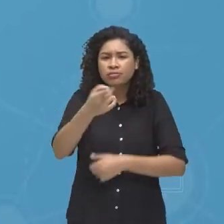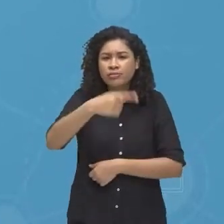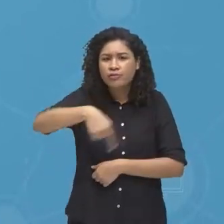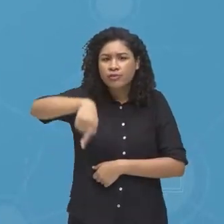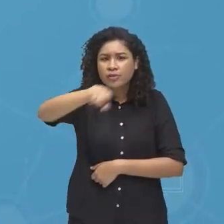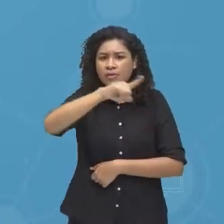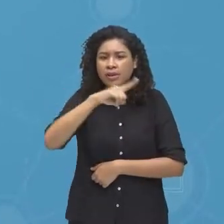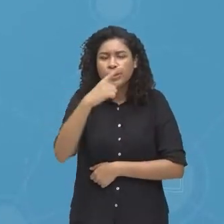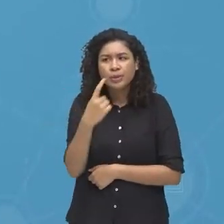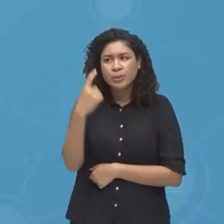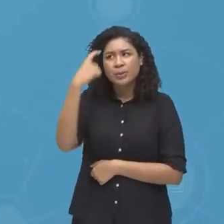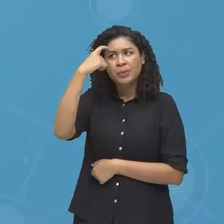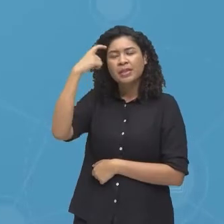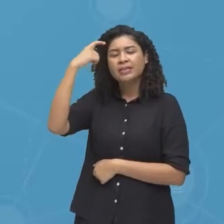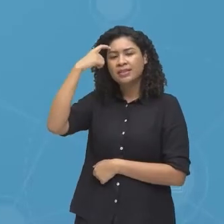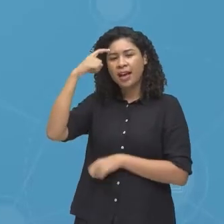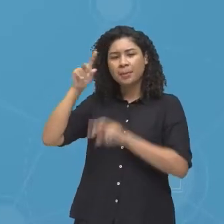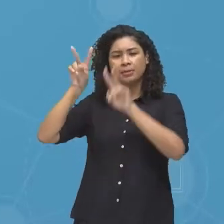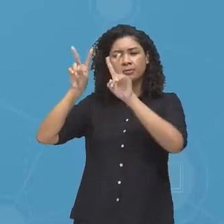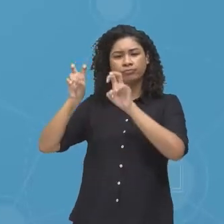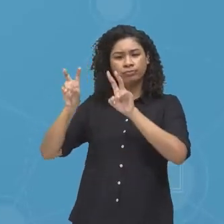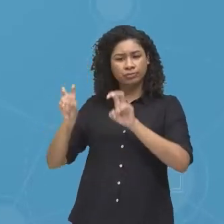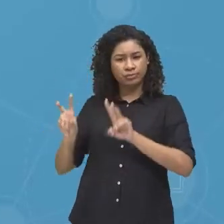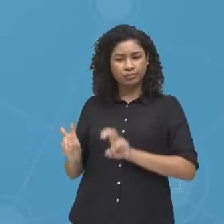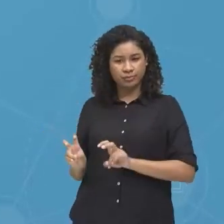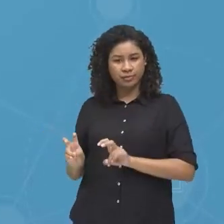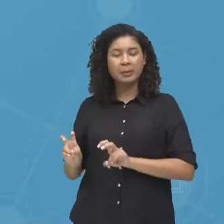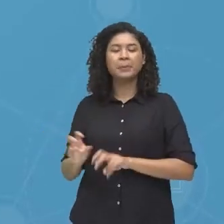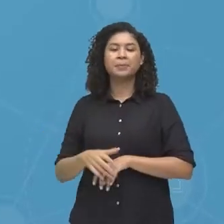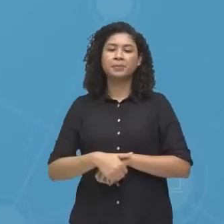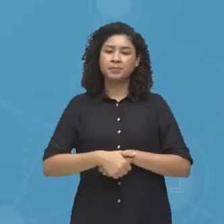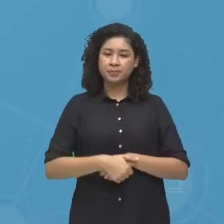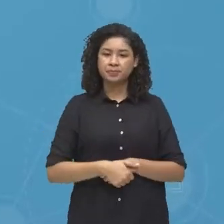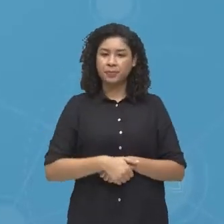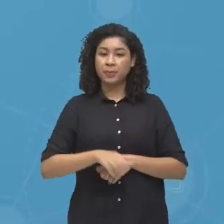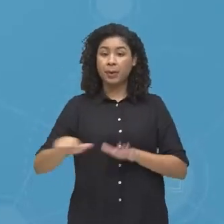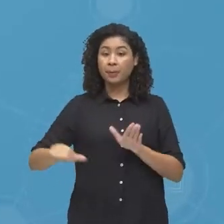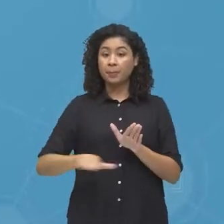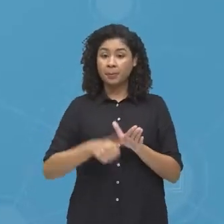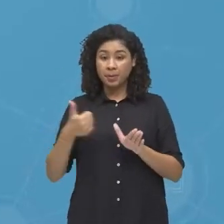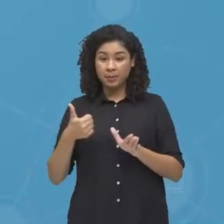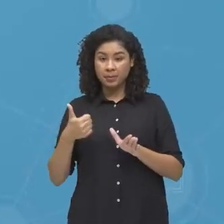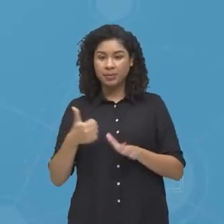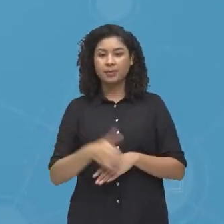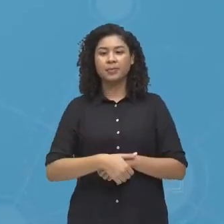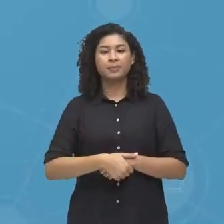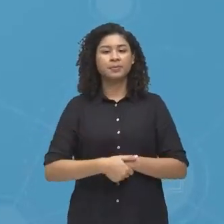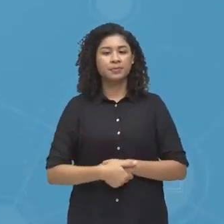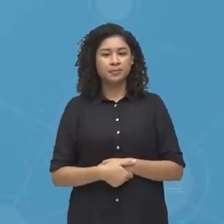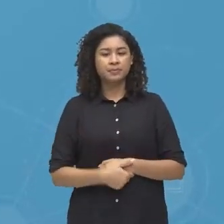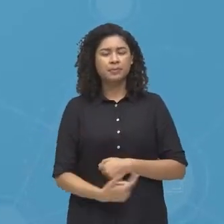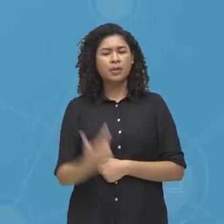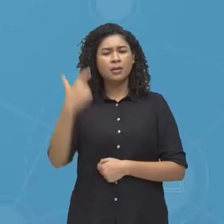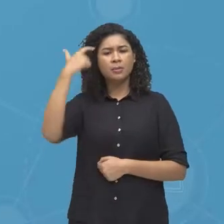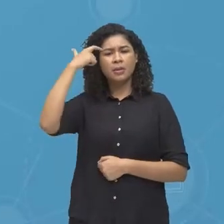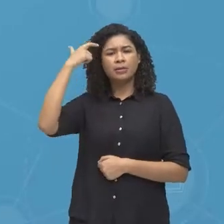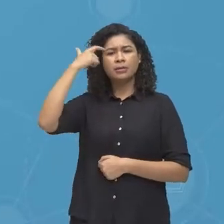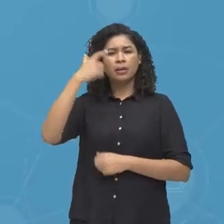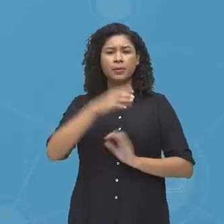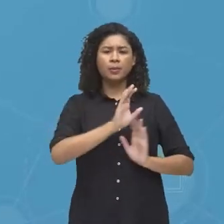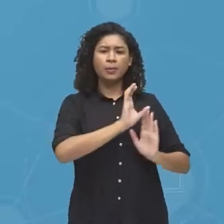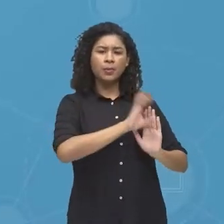importantes, acerca do nosso tema. Primeira coisa seria pensar no conceito